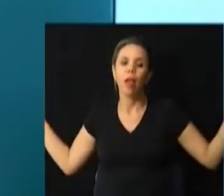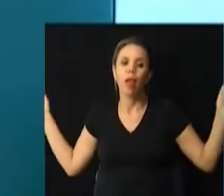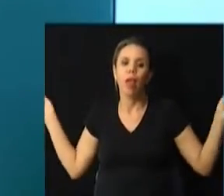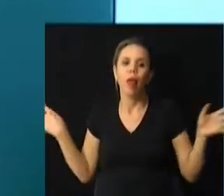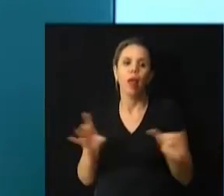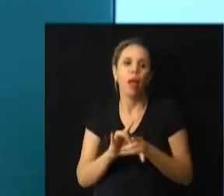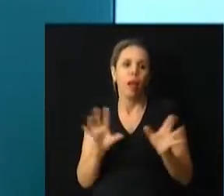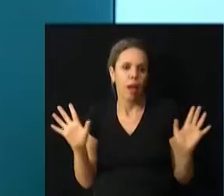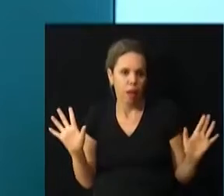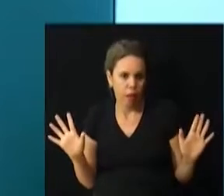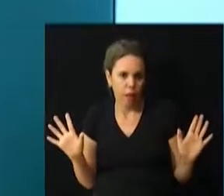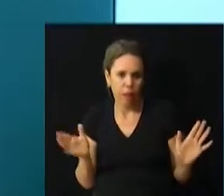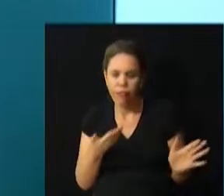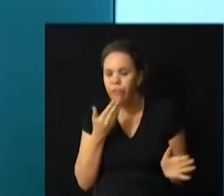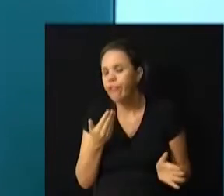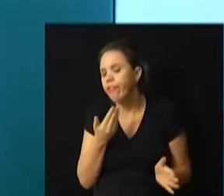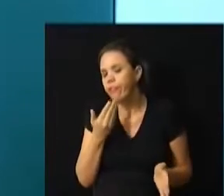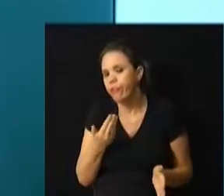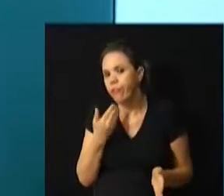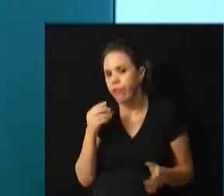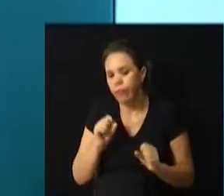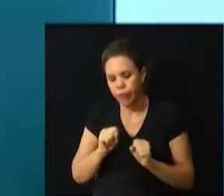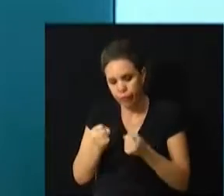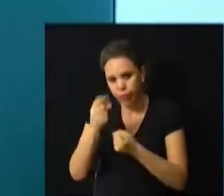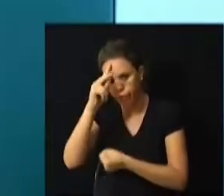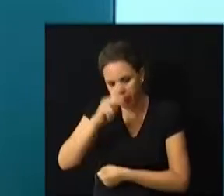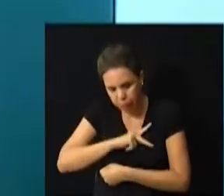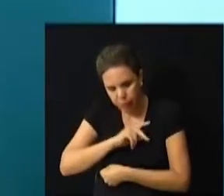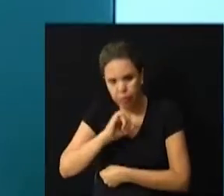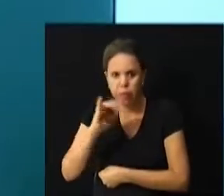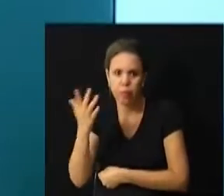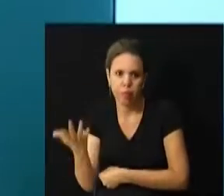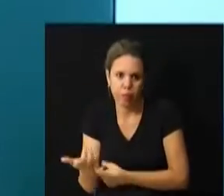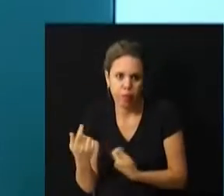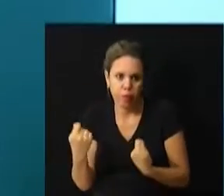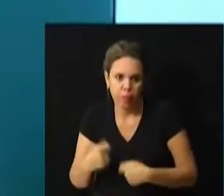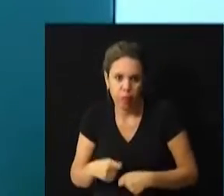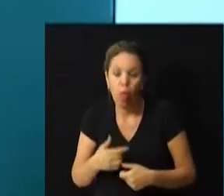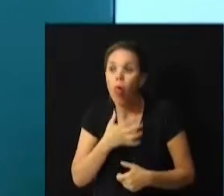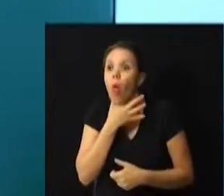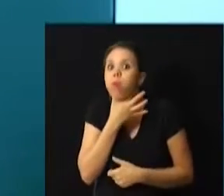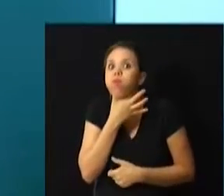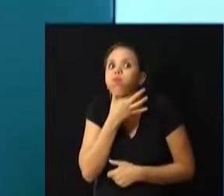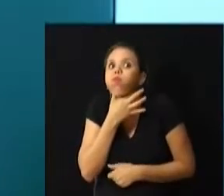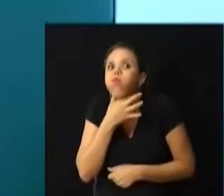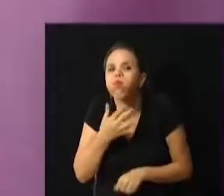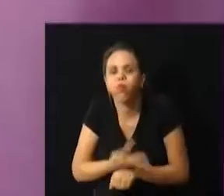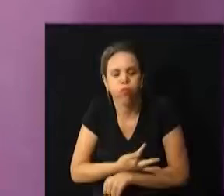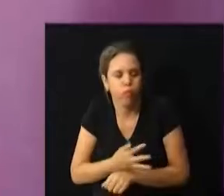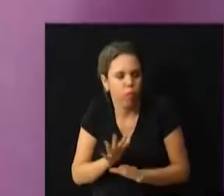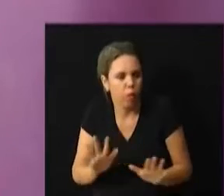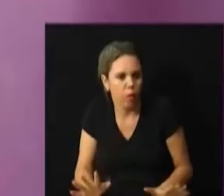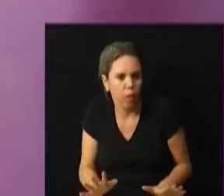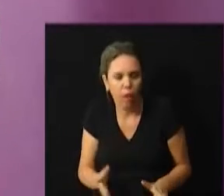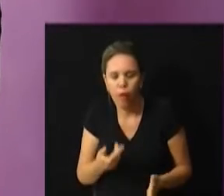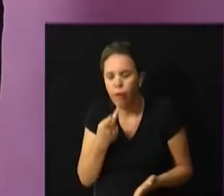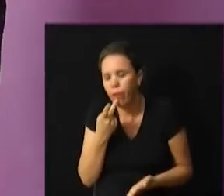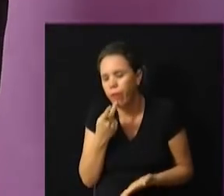os bracinhos livres, né? Isso facilita muito sua defesa se por acaso ela tiver uma sufocação.